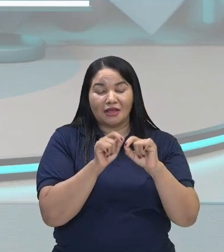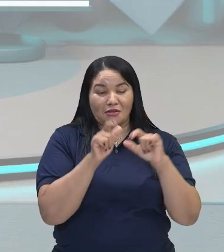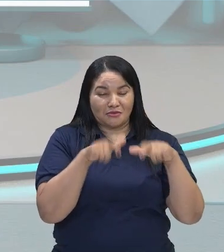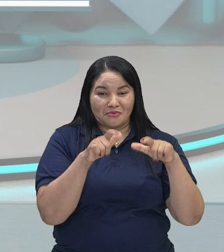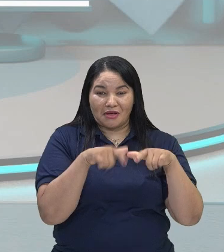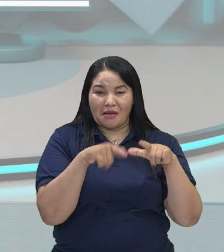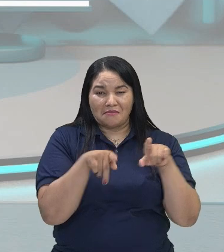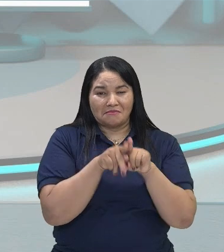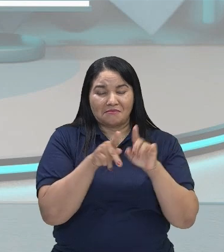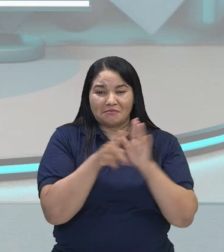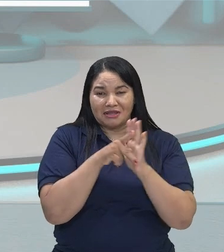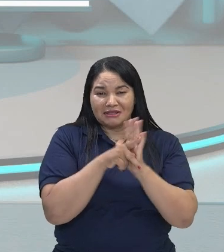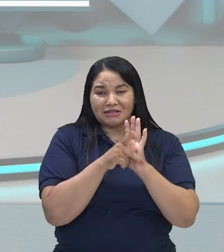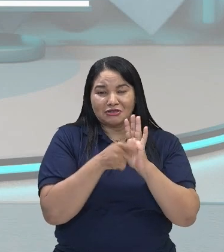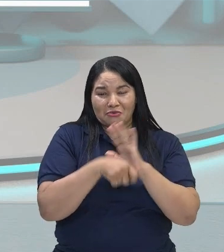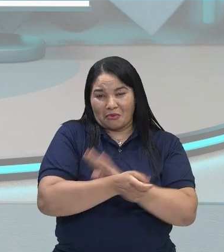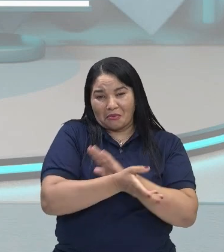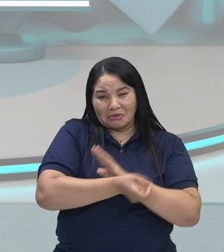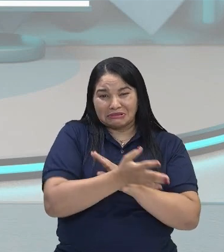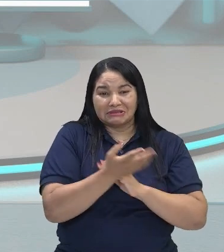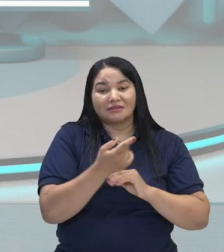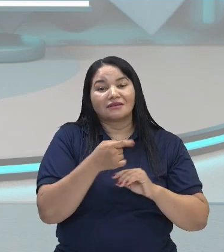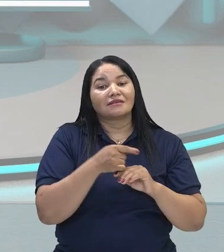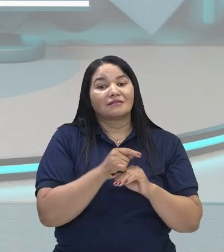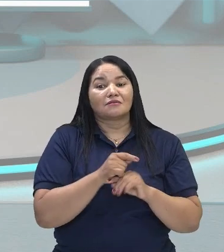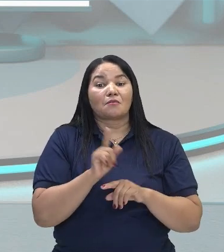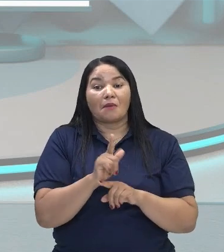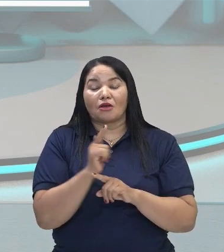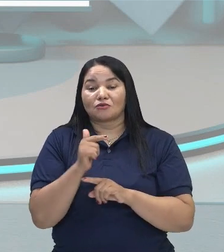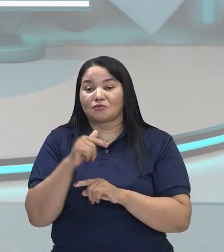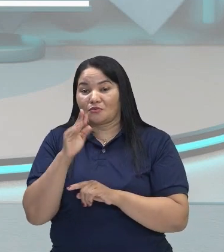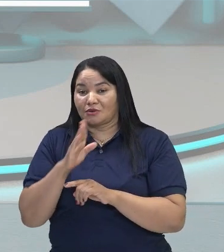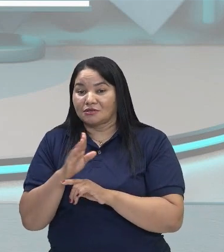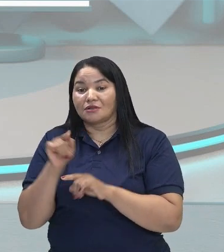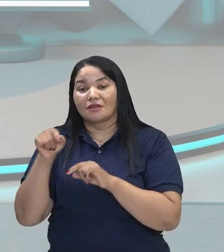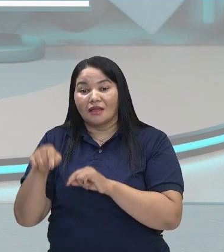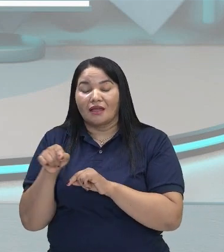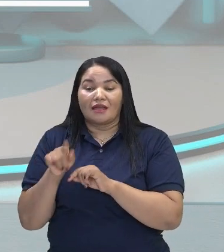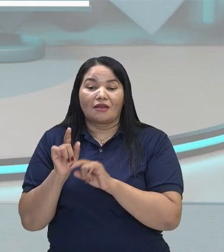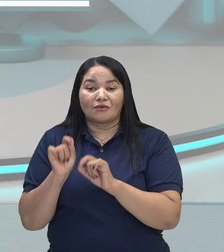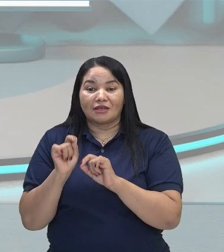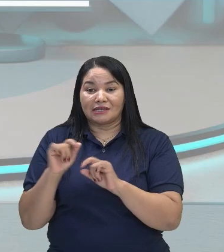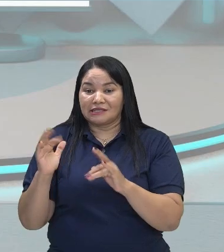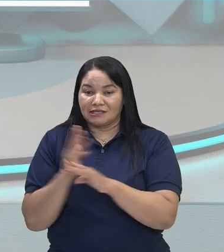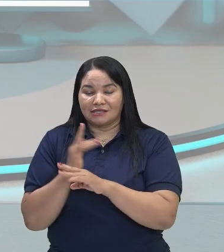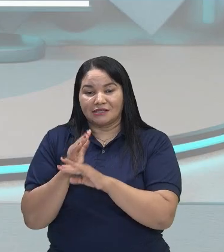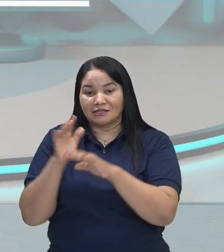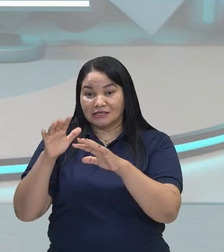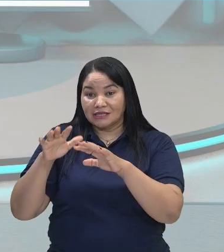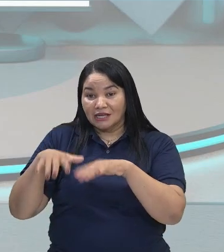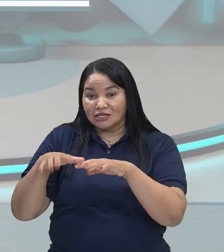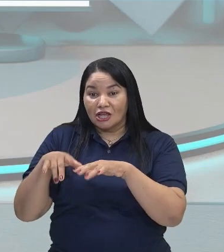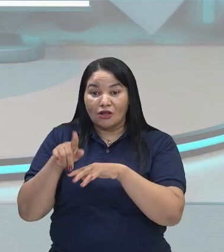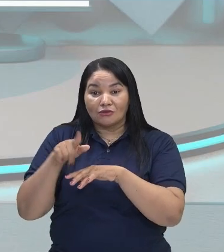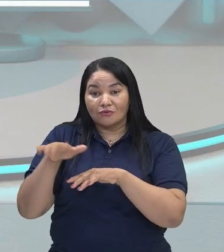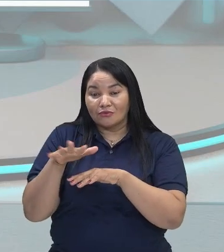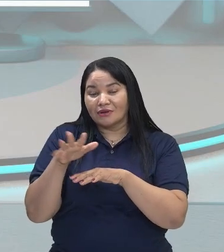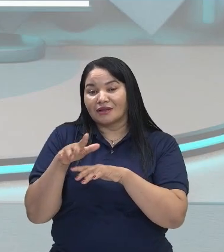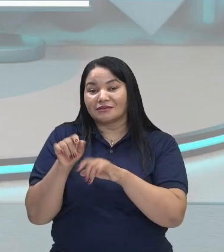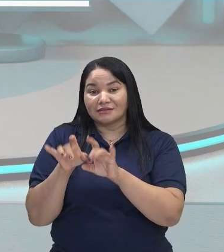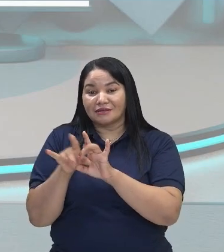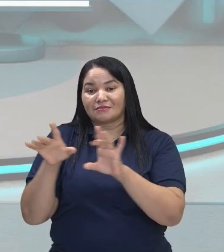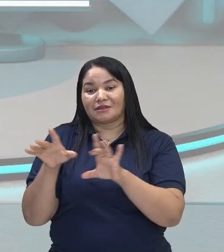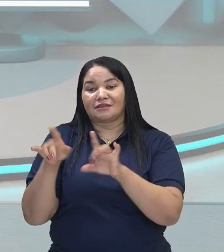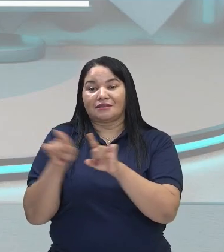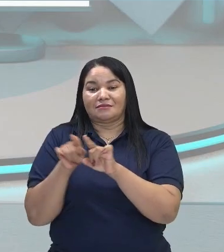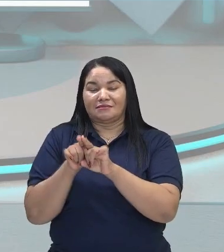corrupção e poder para Bocage. Para o Gonzaga, a cidade é um espaço de separação e